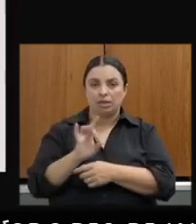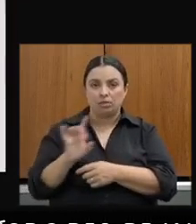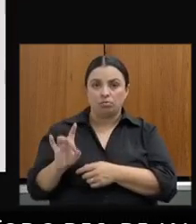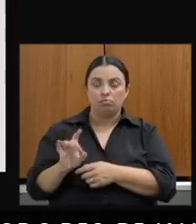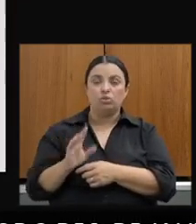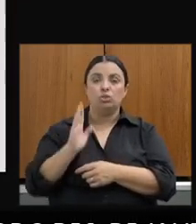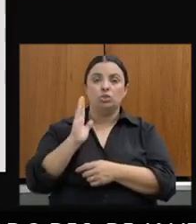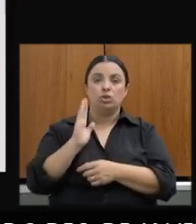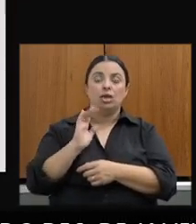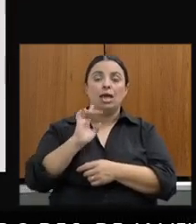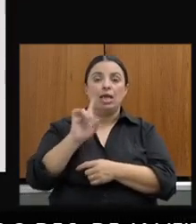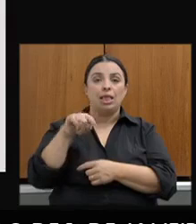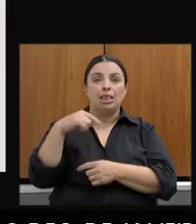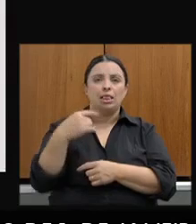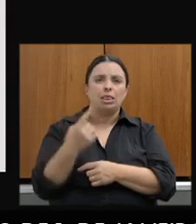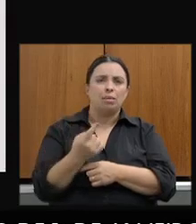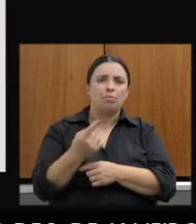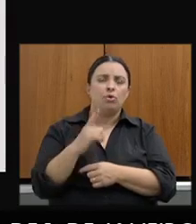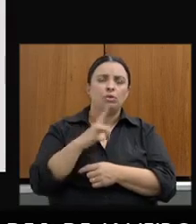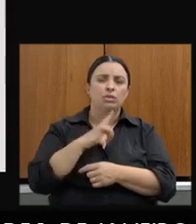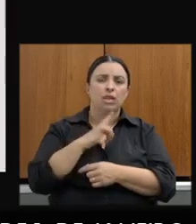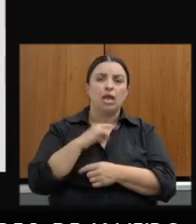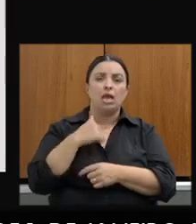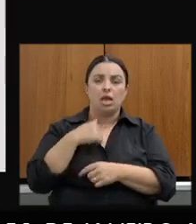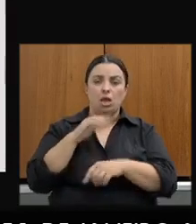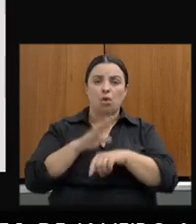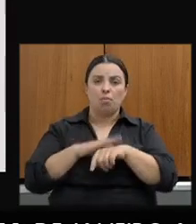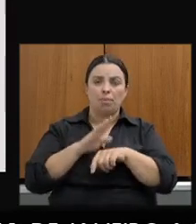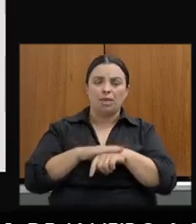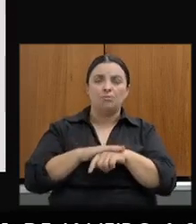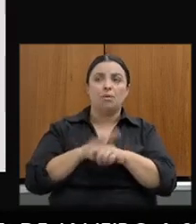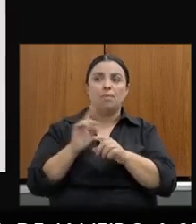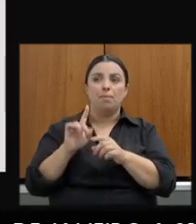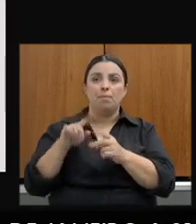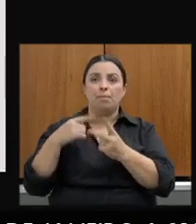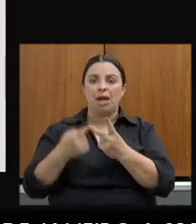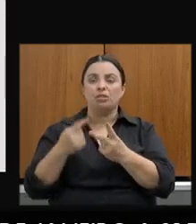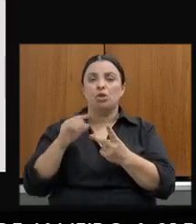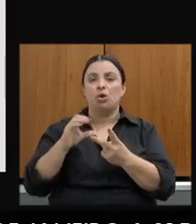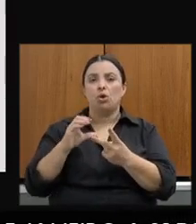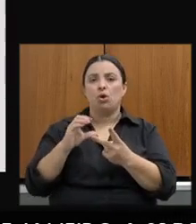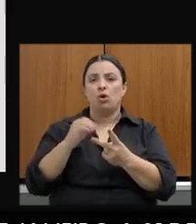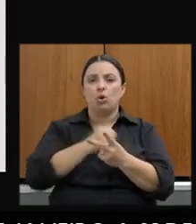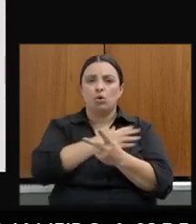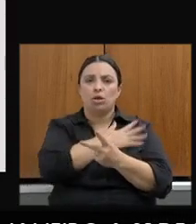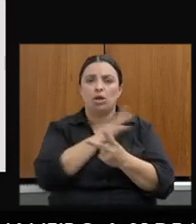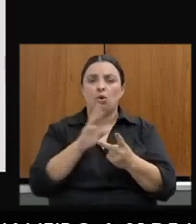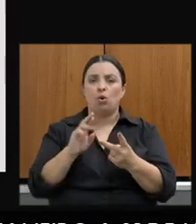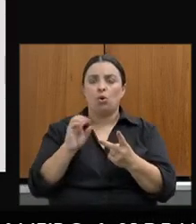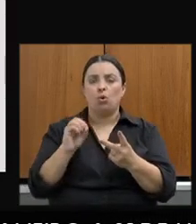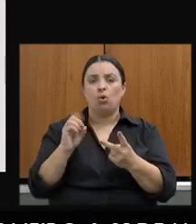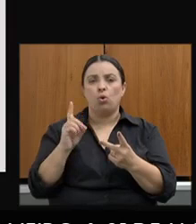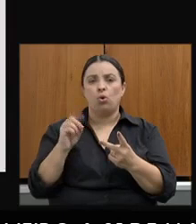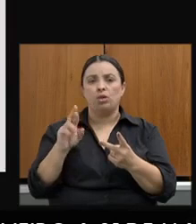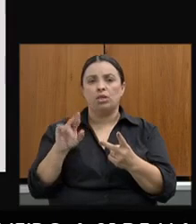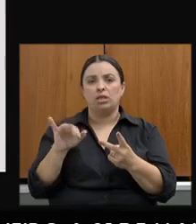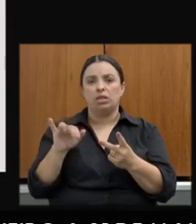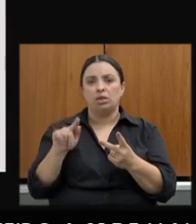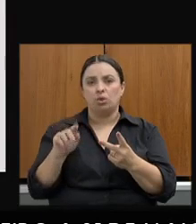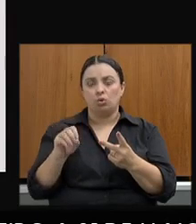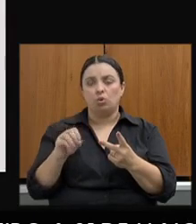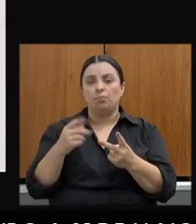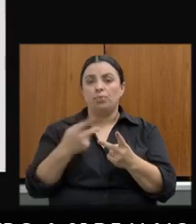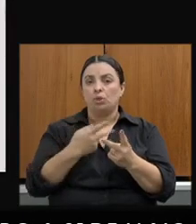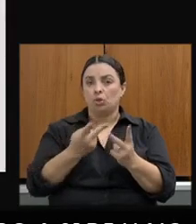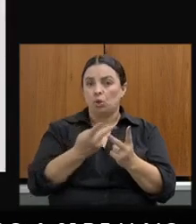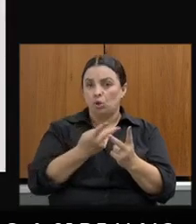feito por mim e é por Coronel Rodrigo doses juntos definimos por